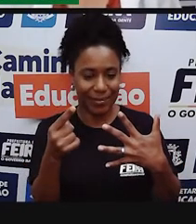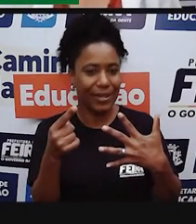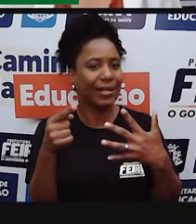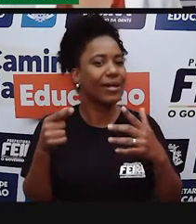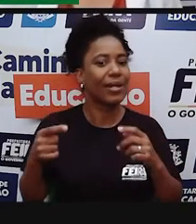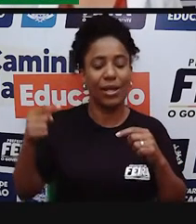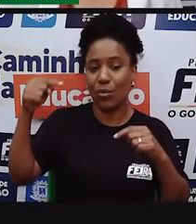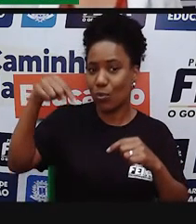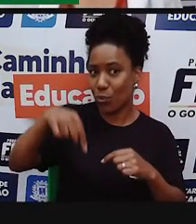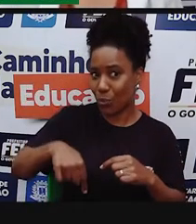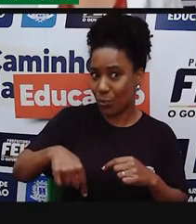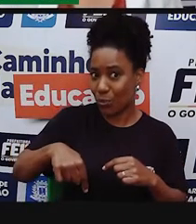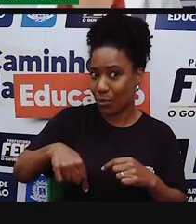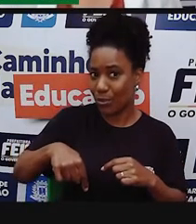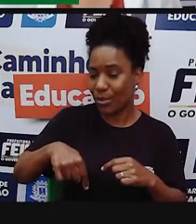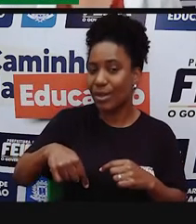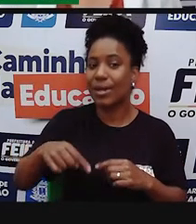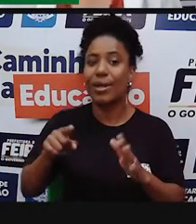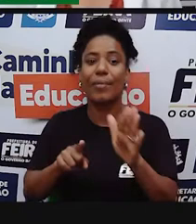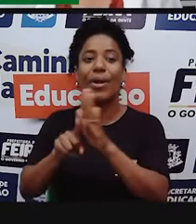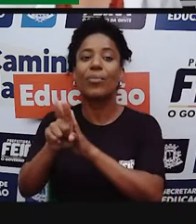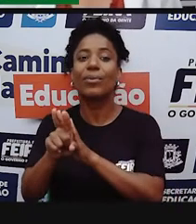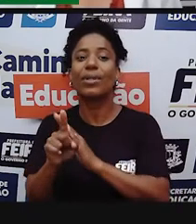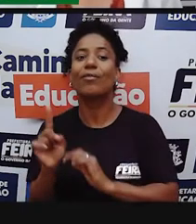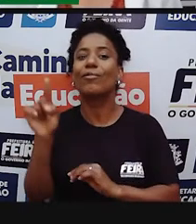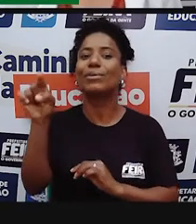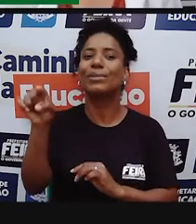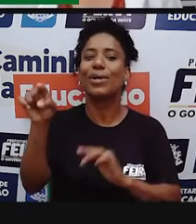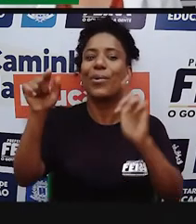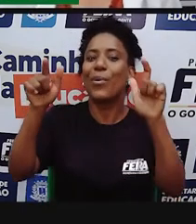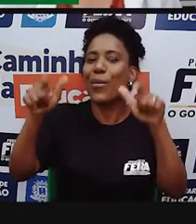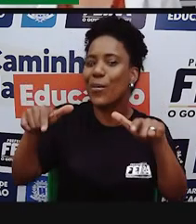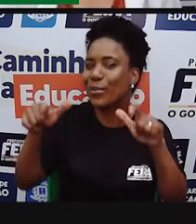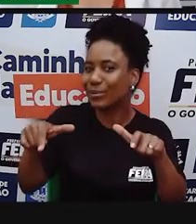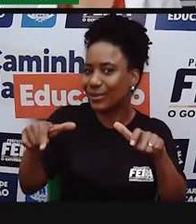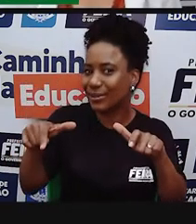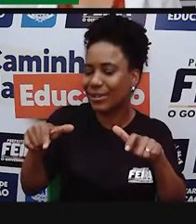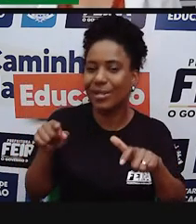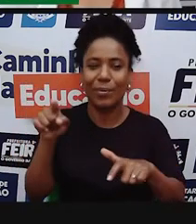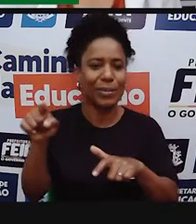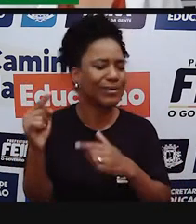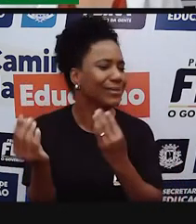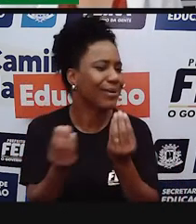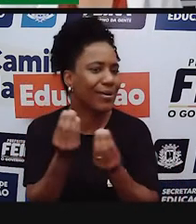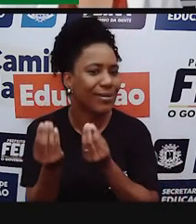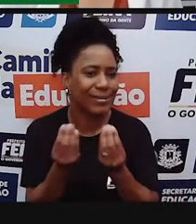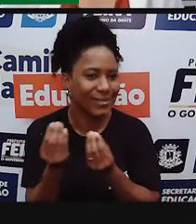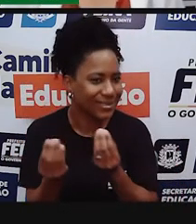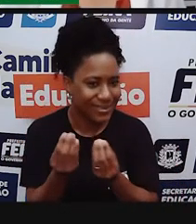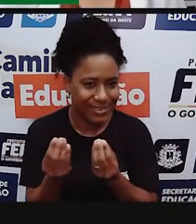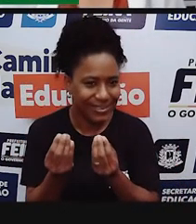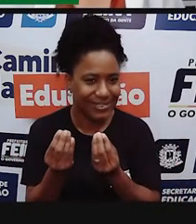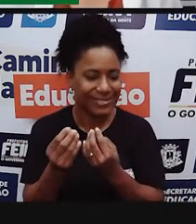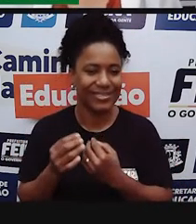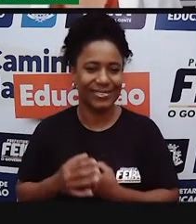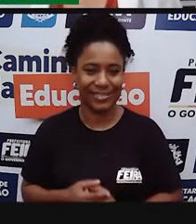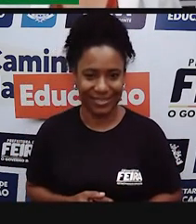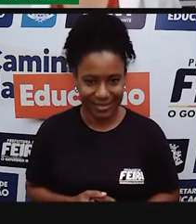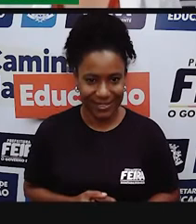questionamento o erário Onde você está ouvido como você está inclusive